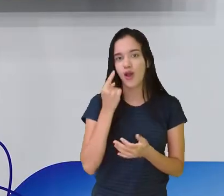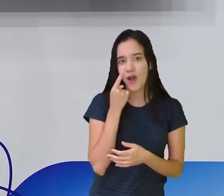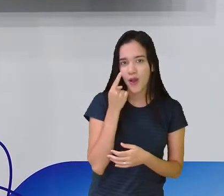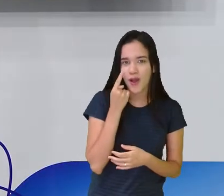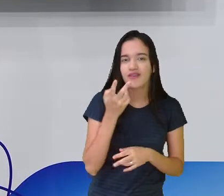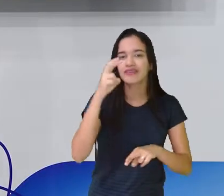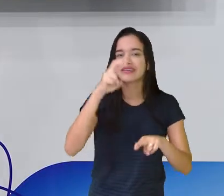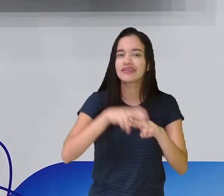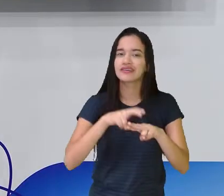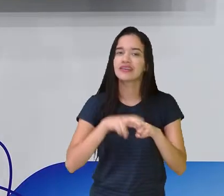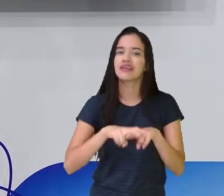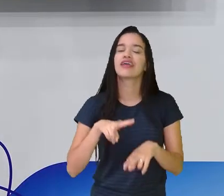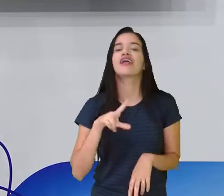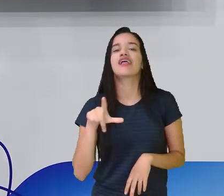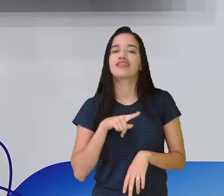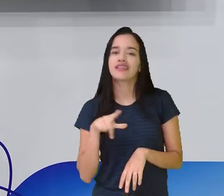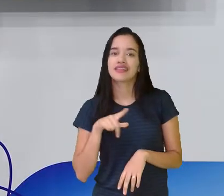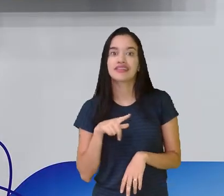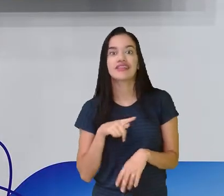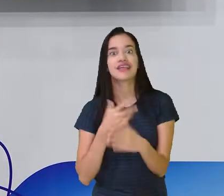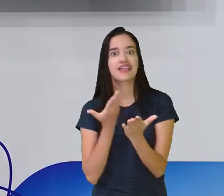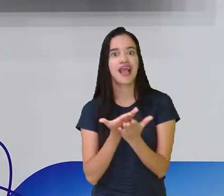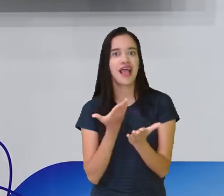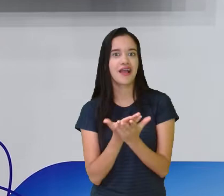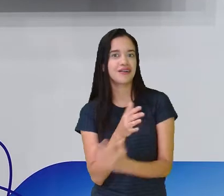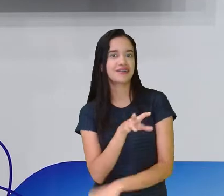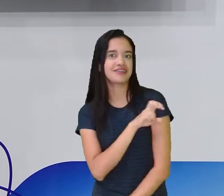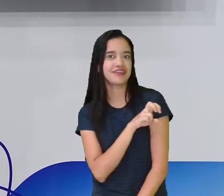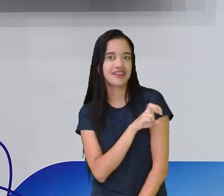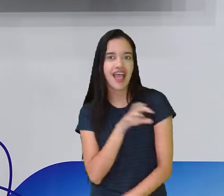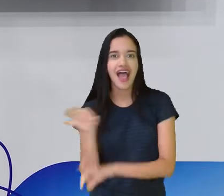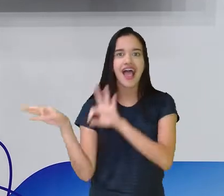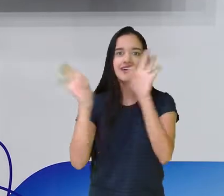aí sentadinho, porque ainda vai ter aula do 5º ano, aproveite e